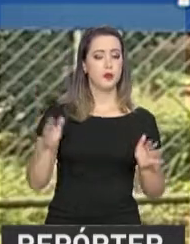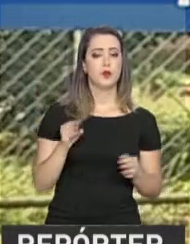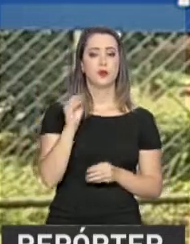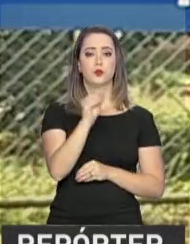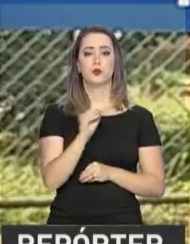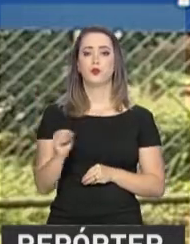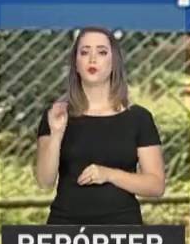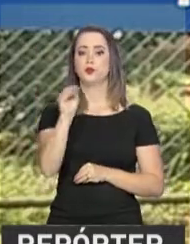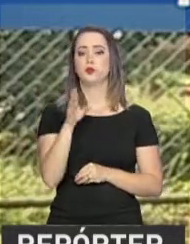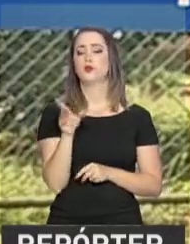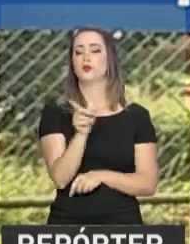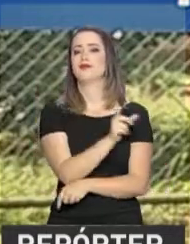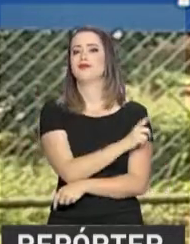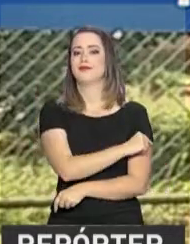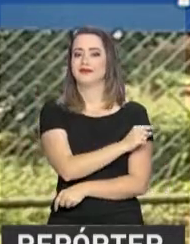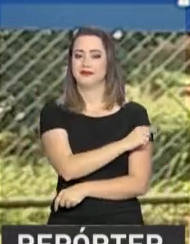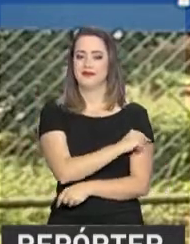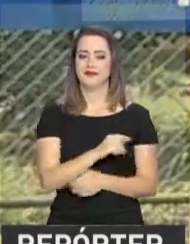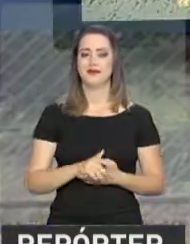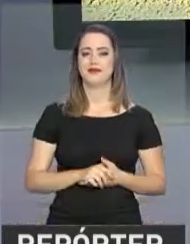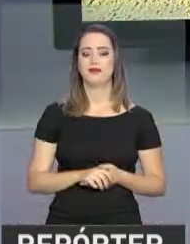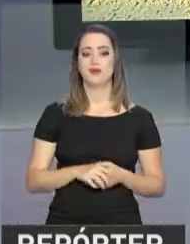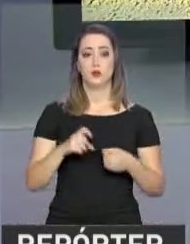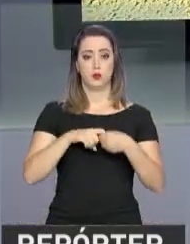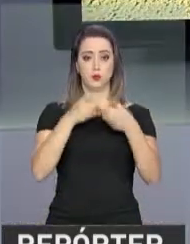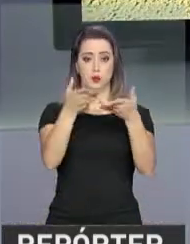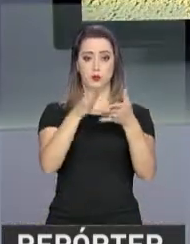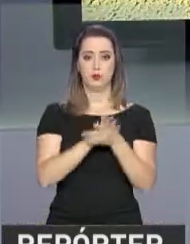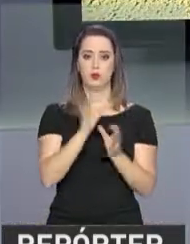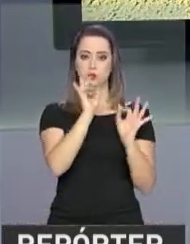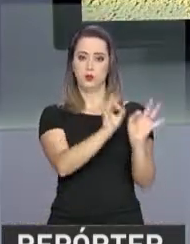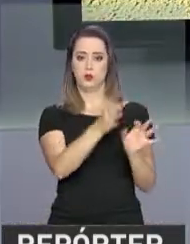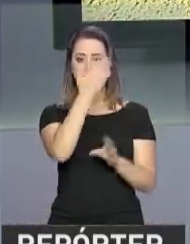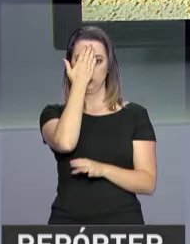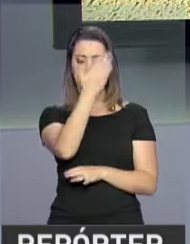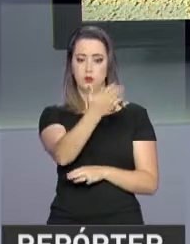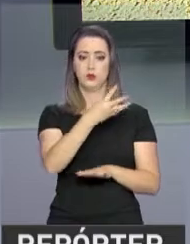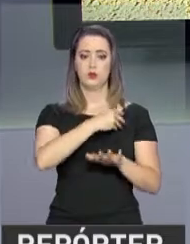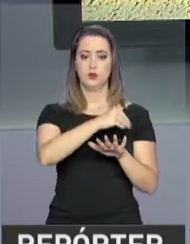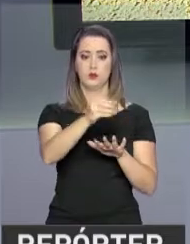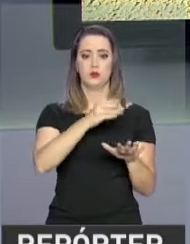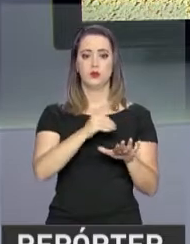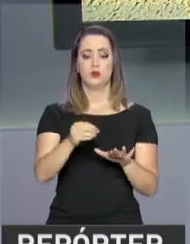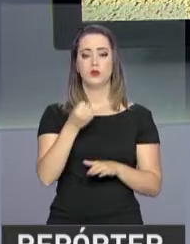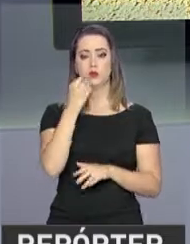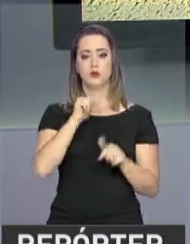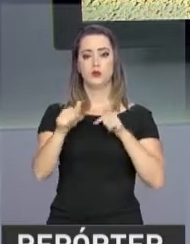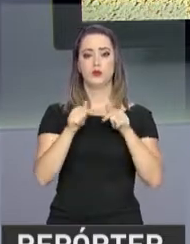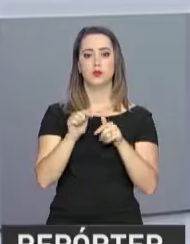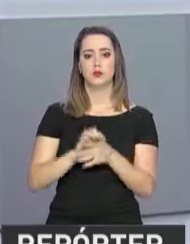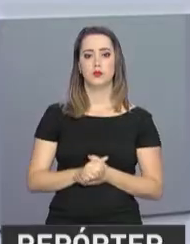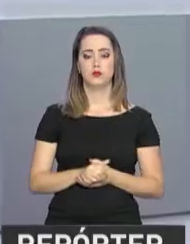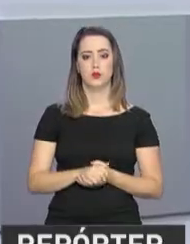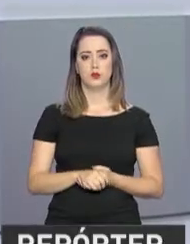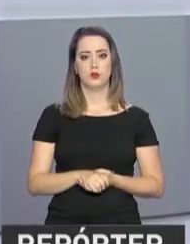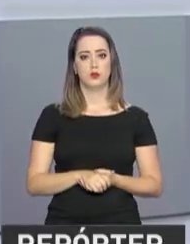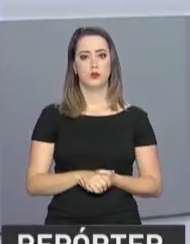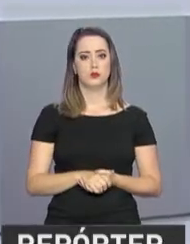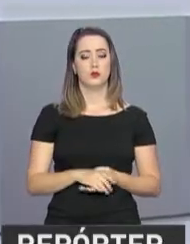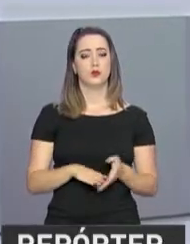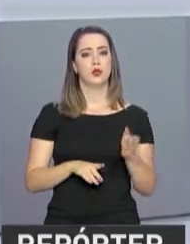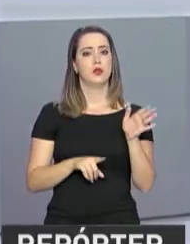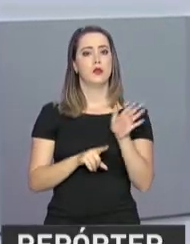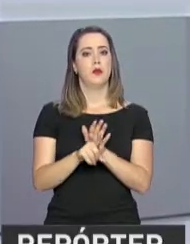atender a população volte com você no estúdio roberto acerto da brigada pelas informações bom trabalho e o